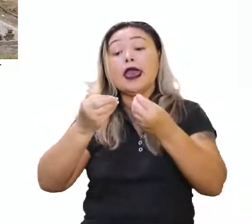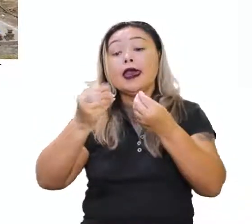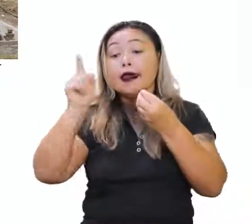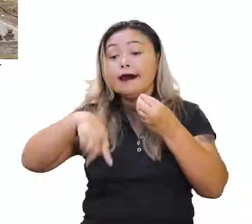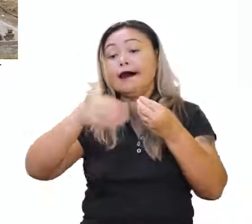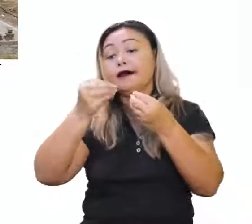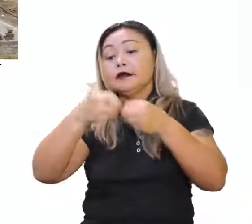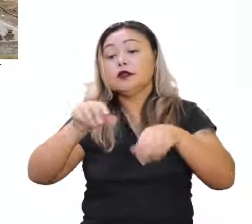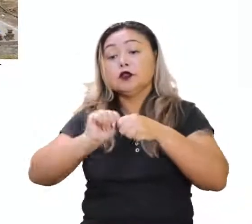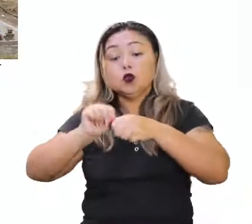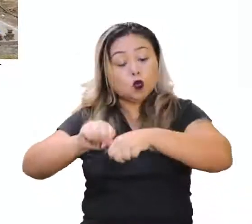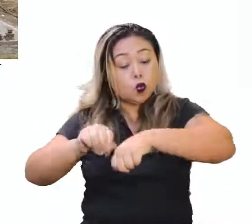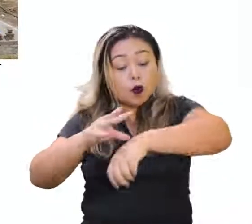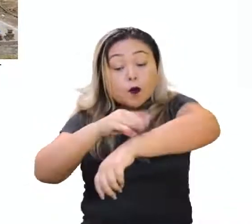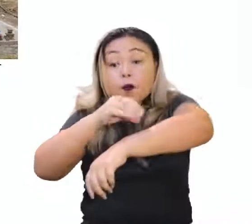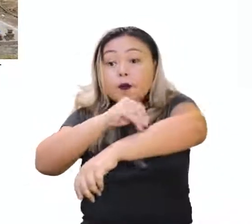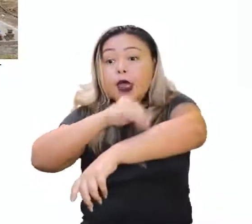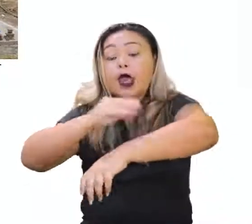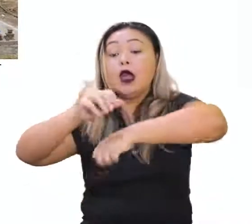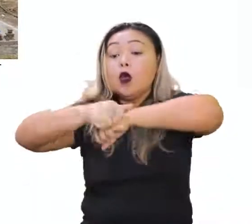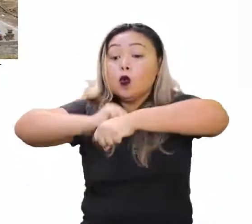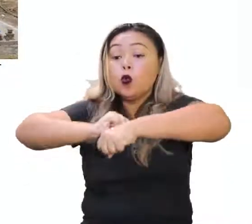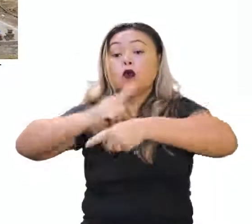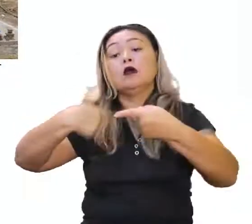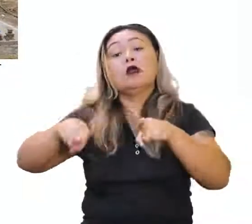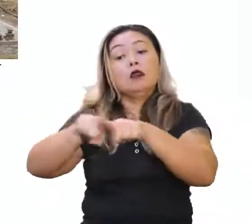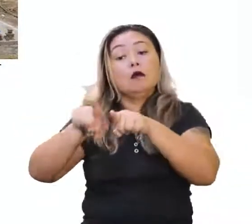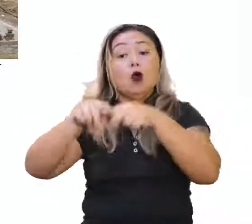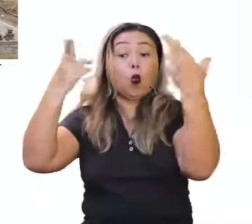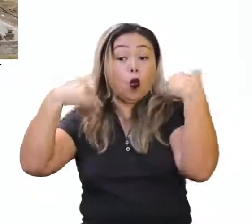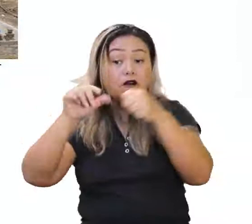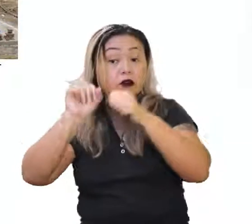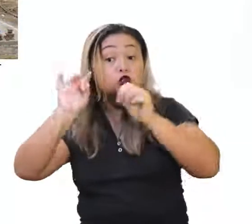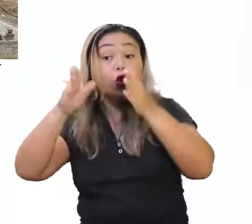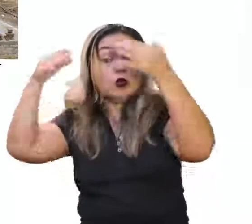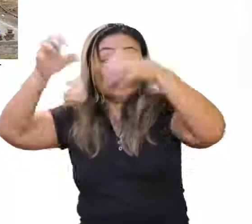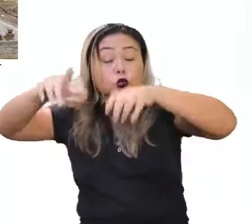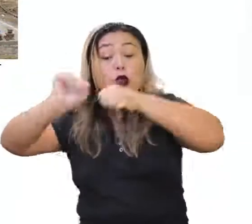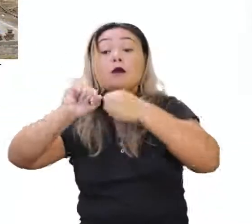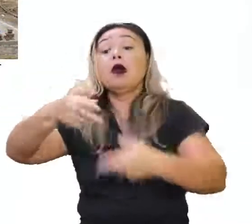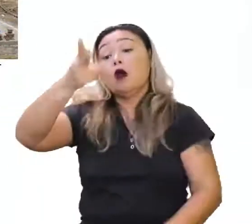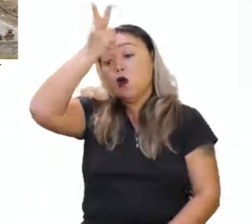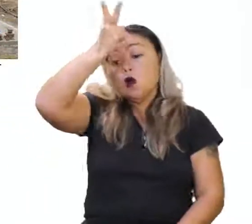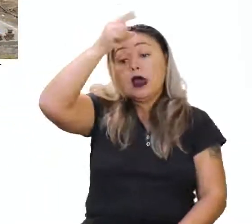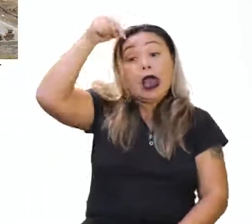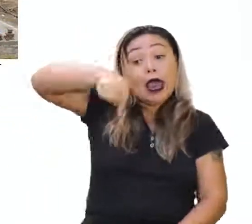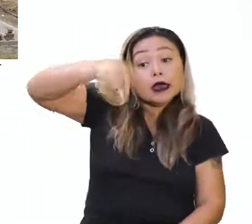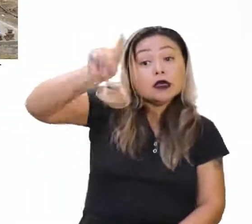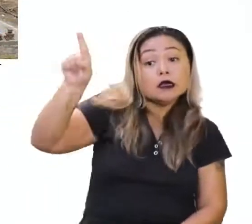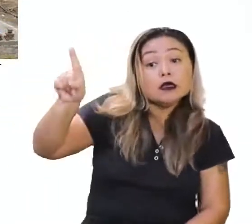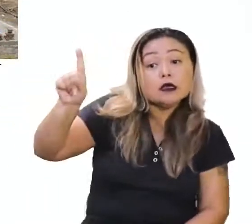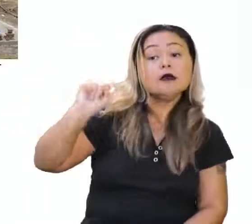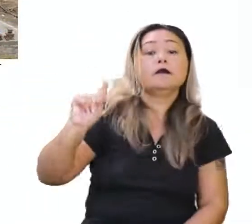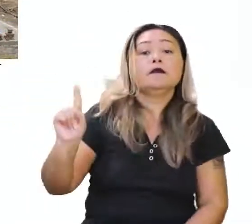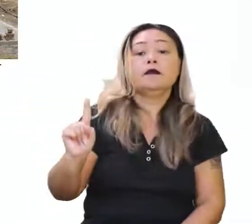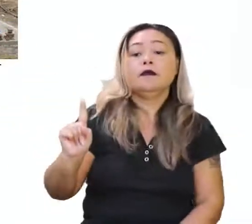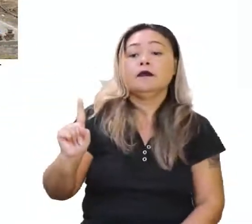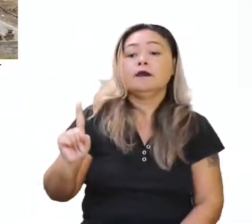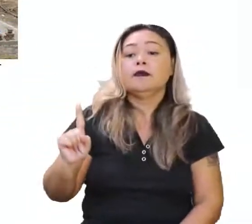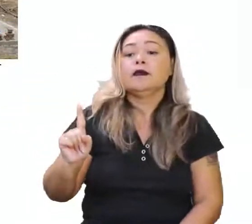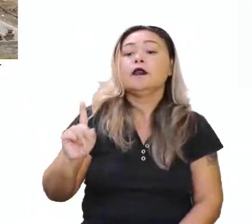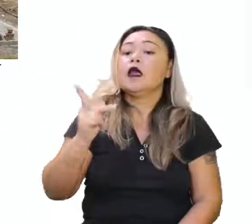o couro. O ovino também em épocas chuvosas, tá? Mas os caprinos aqui, nós vimos que